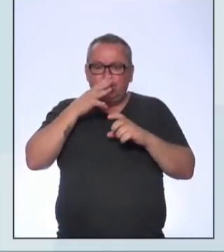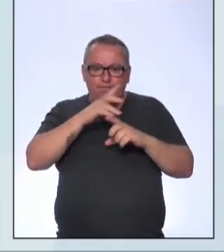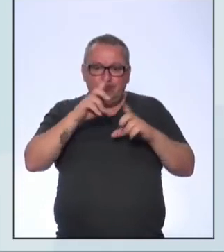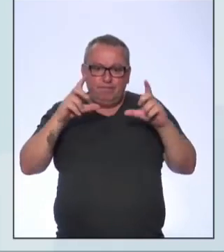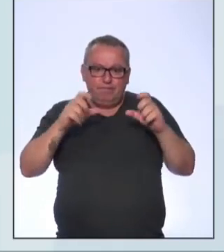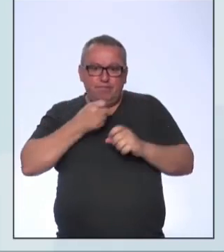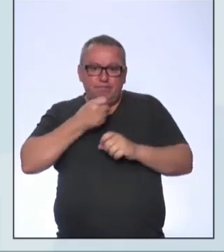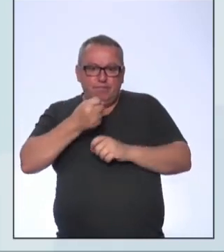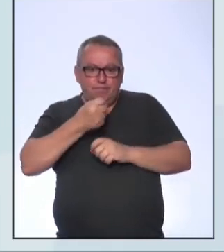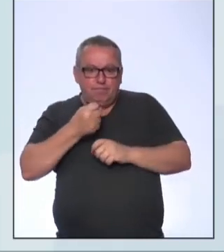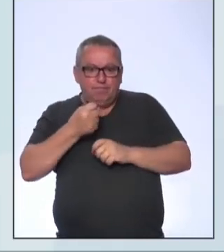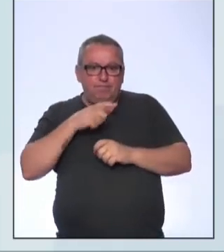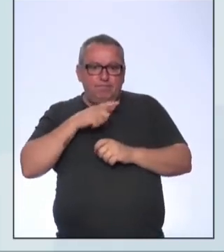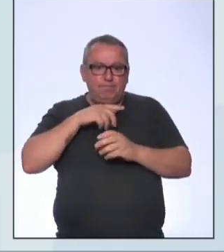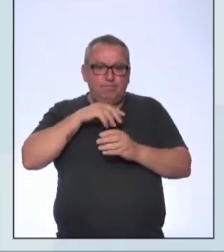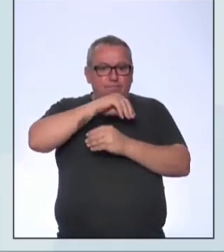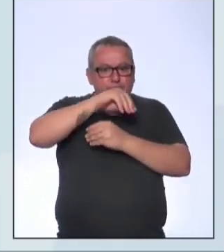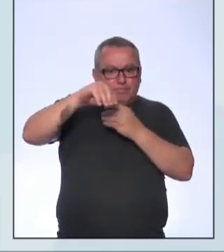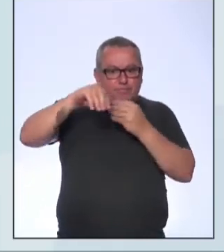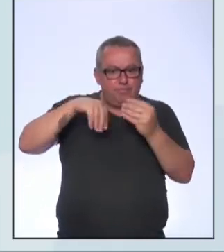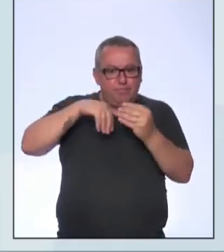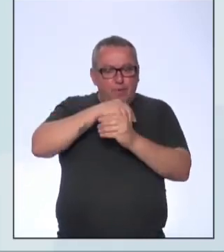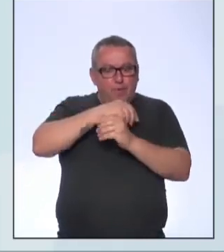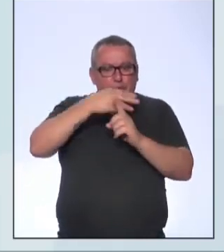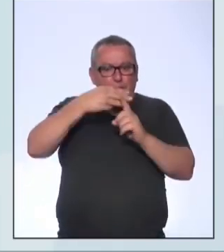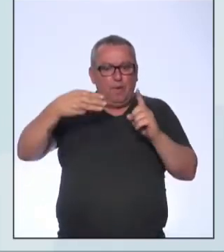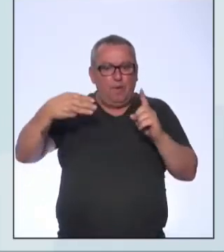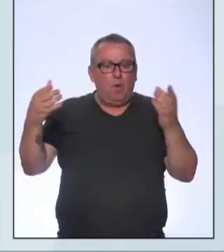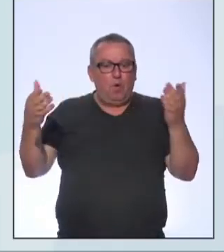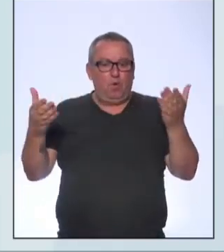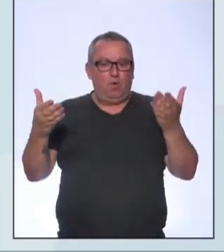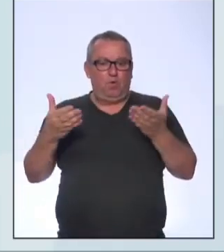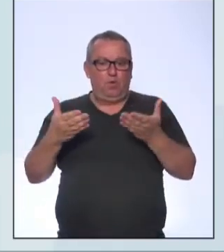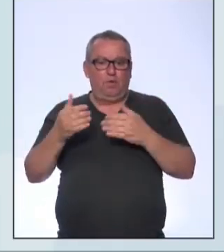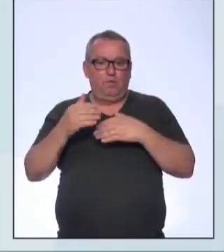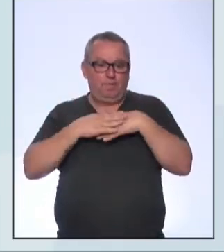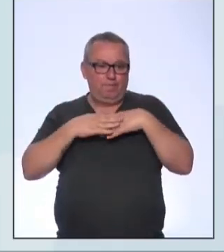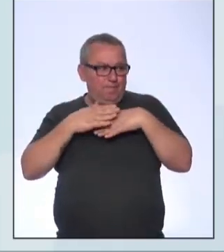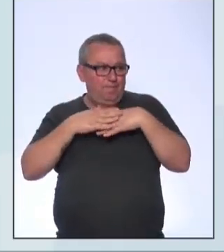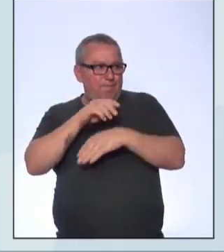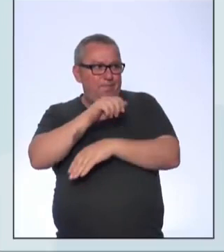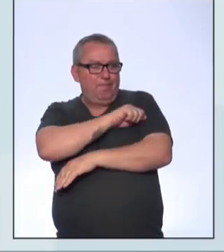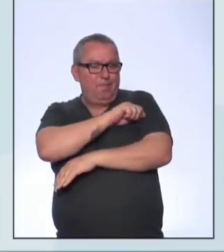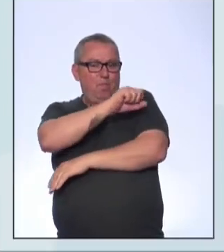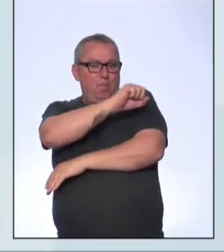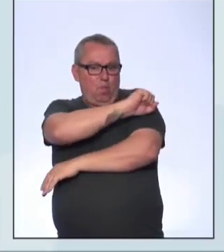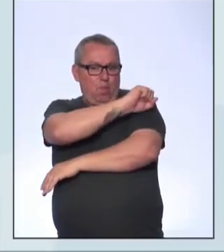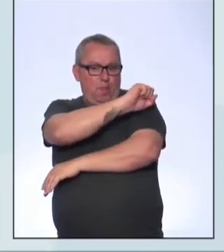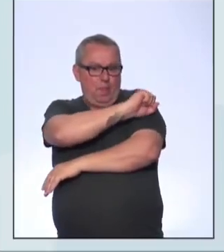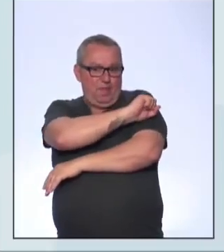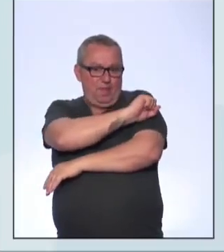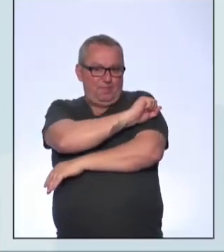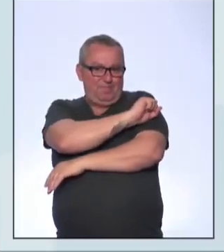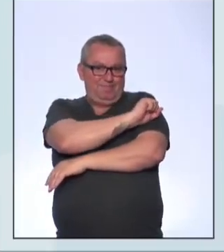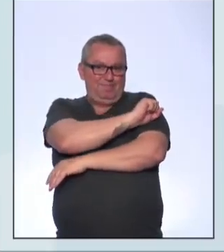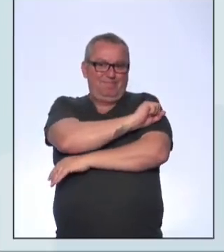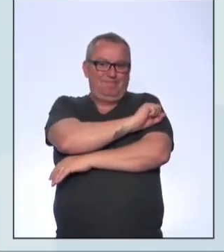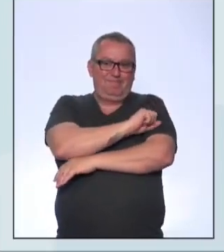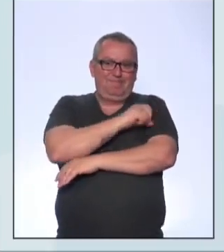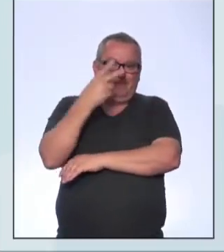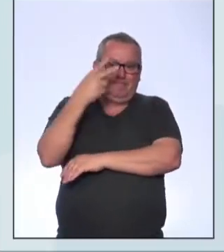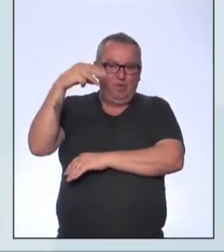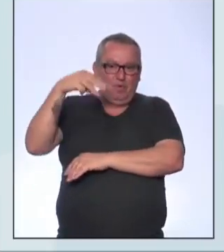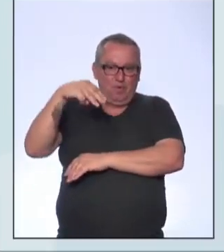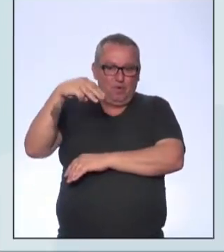fotodenúncia circulam nas mídias atualmente, né? Querido aluno do 8º ano. Então, vamos lá. Por favor, 2